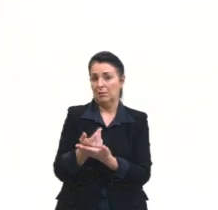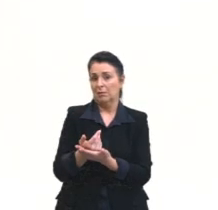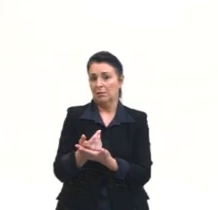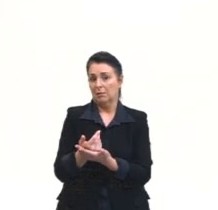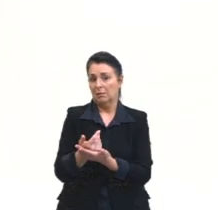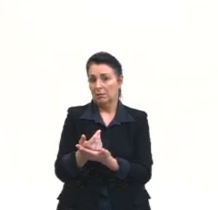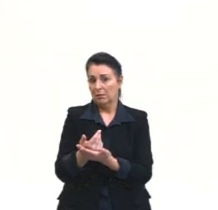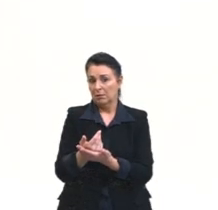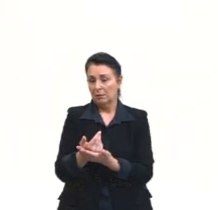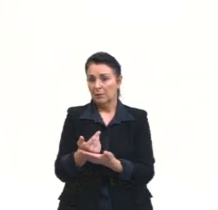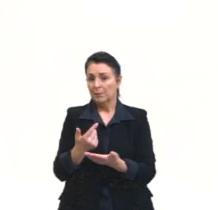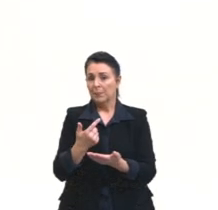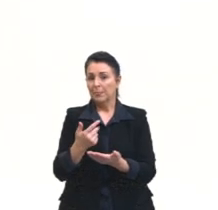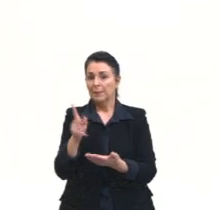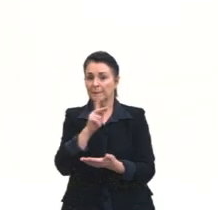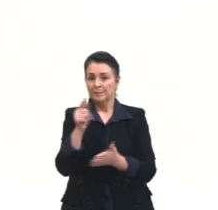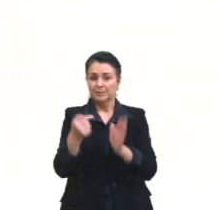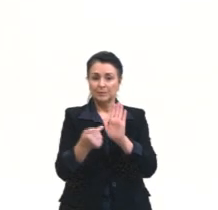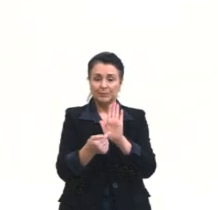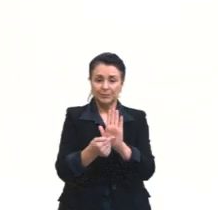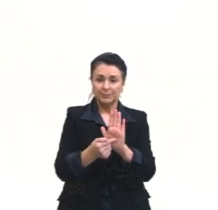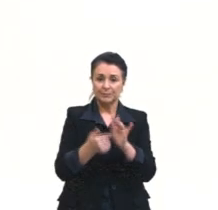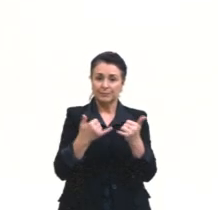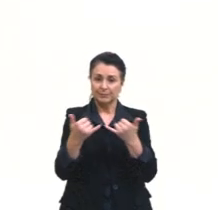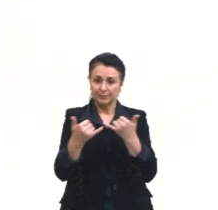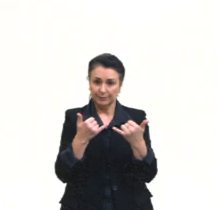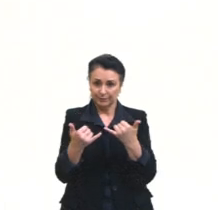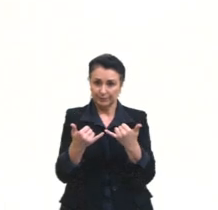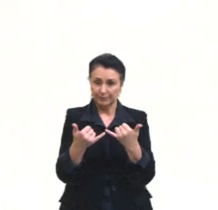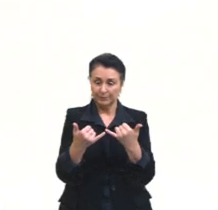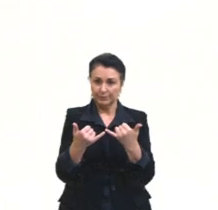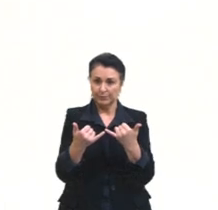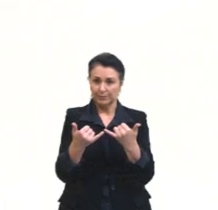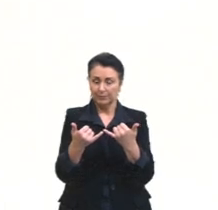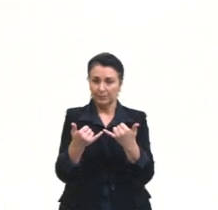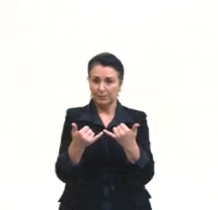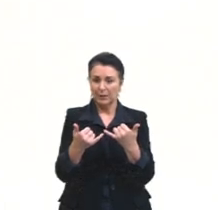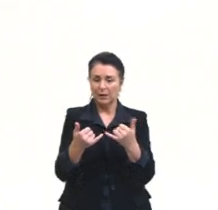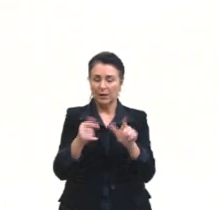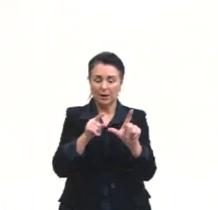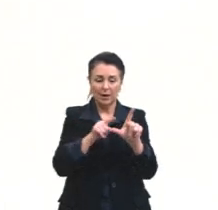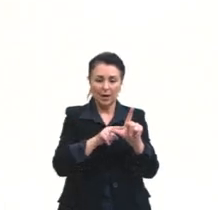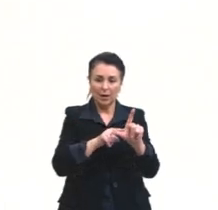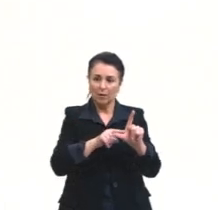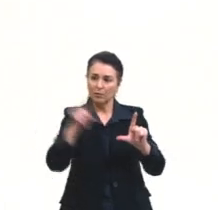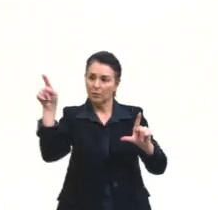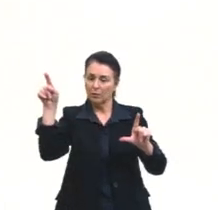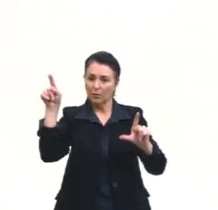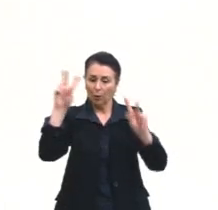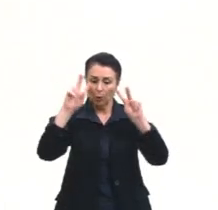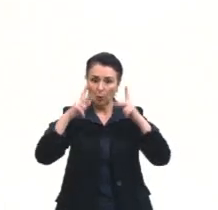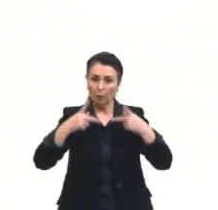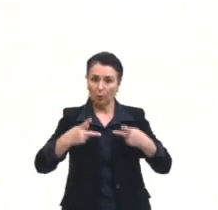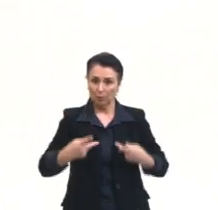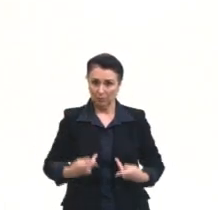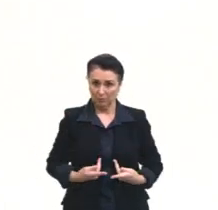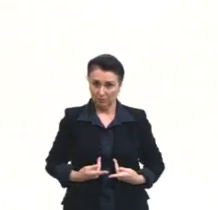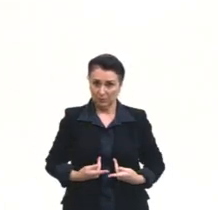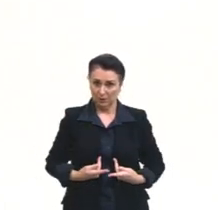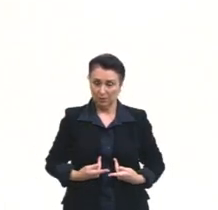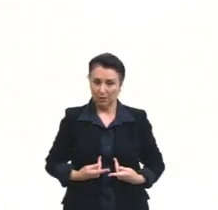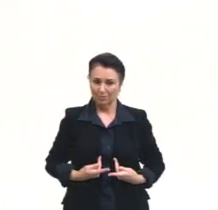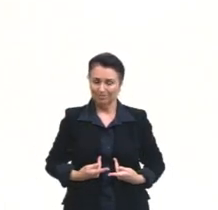para vocês só um exemplo né até uma brincadeira esse meme que a evolução humana geralmente nós